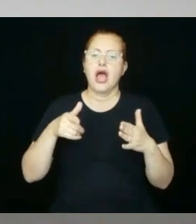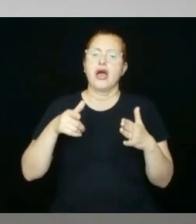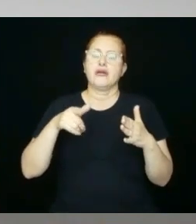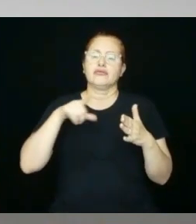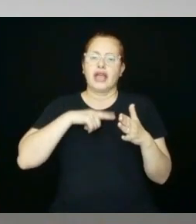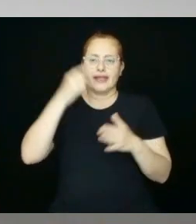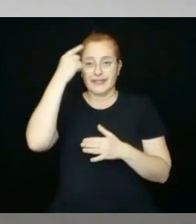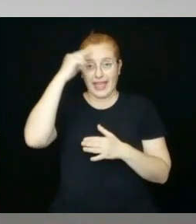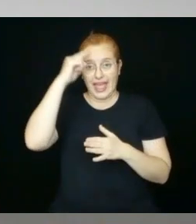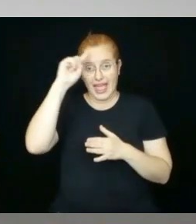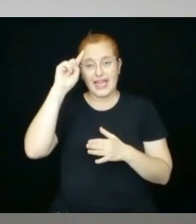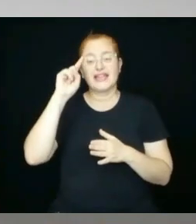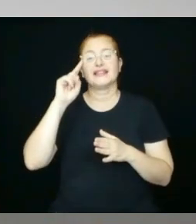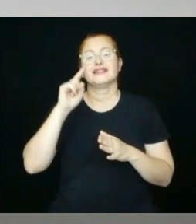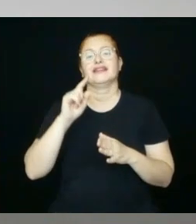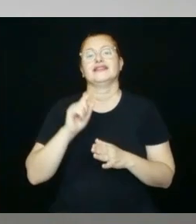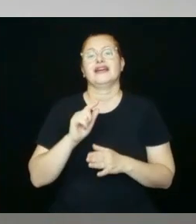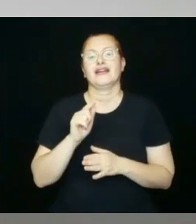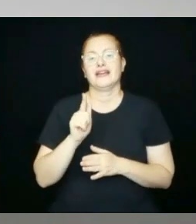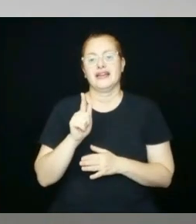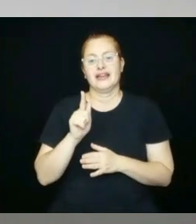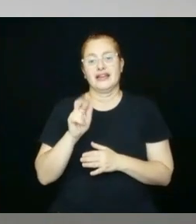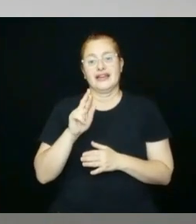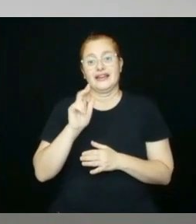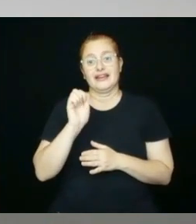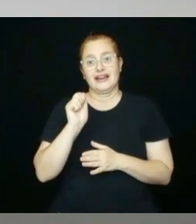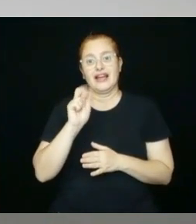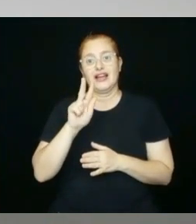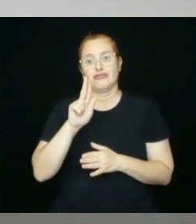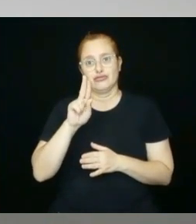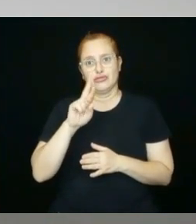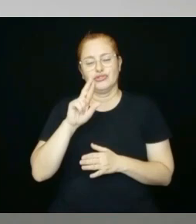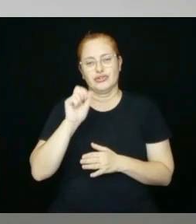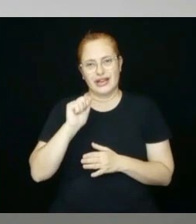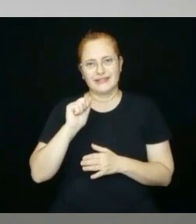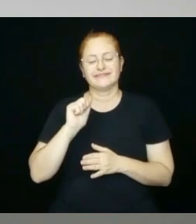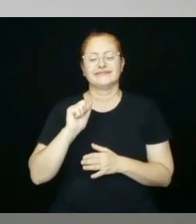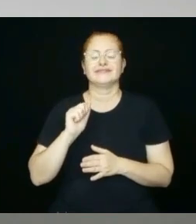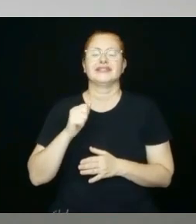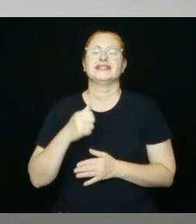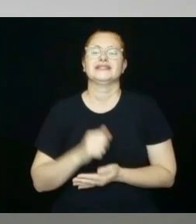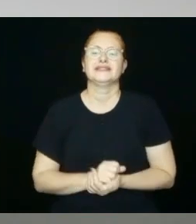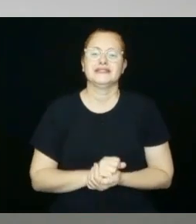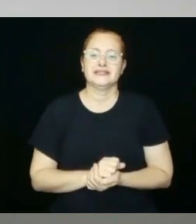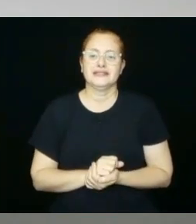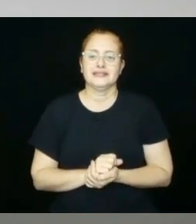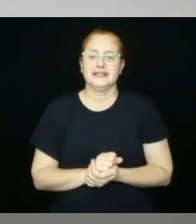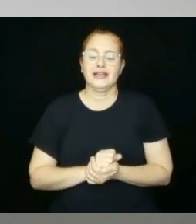ideias que vêm da gravura de tu fazer máscara e cobrir algumas áreas e outras não. E aí